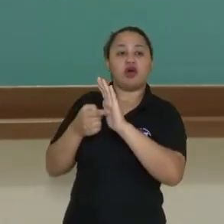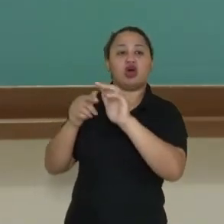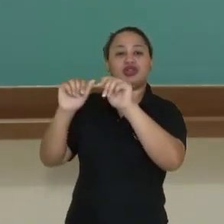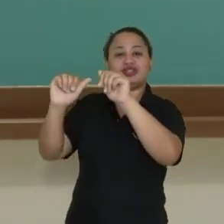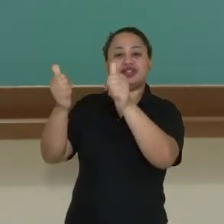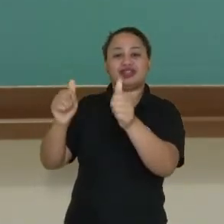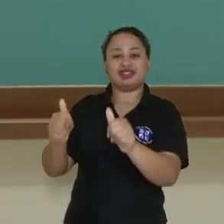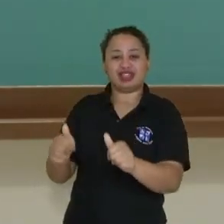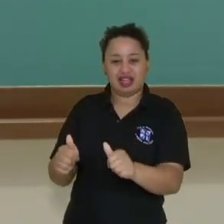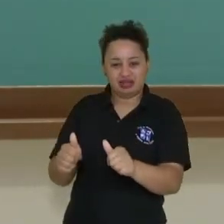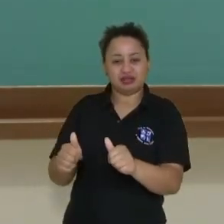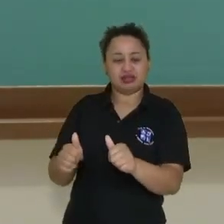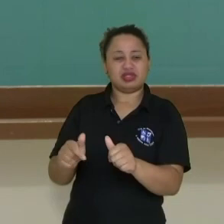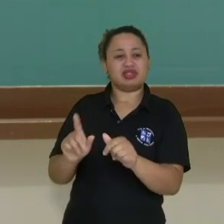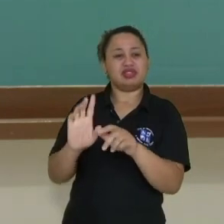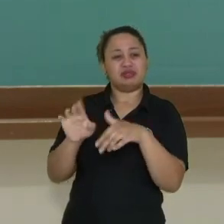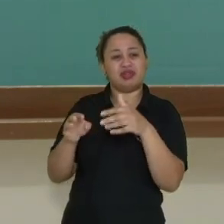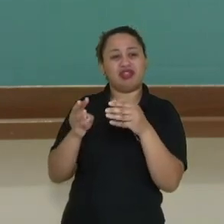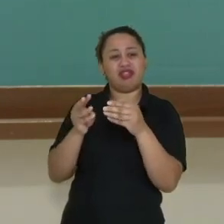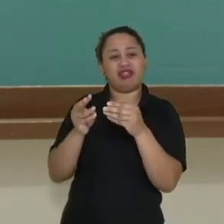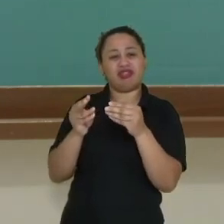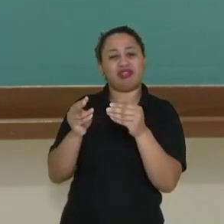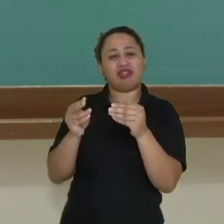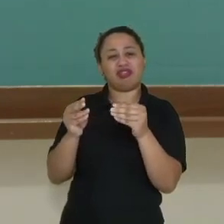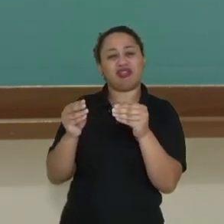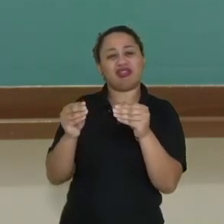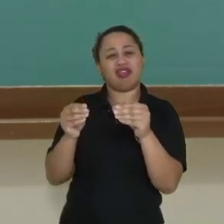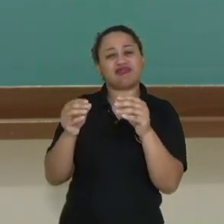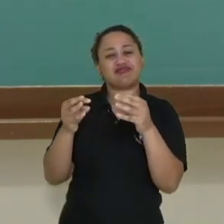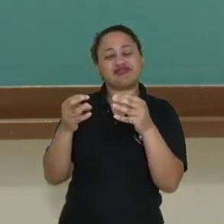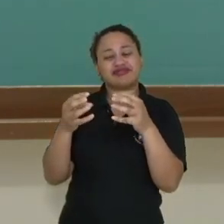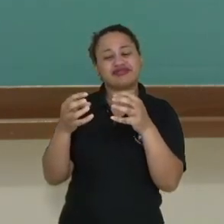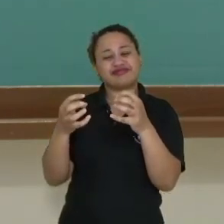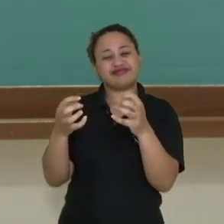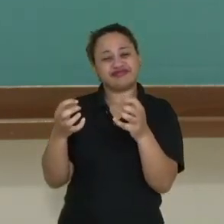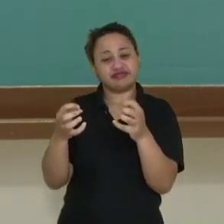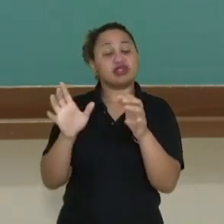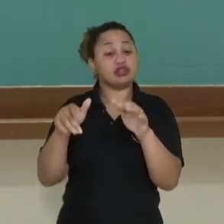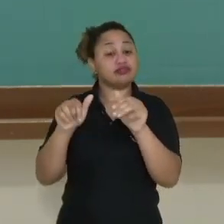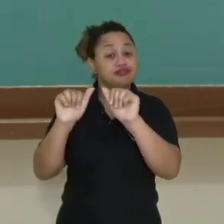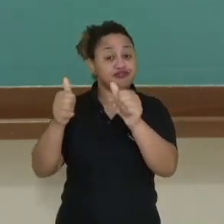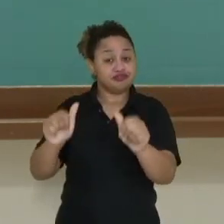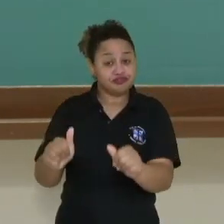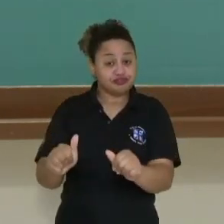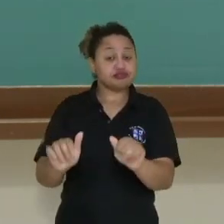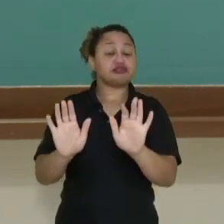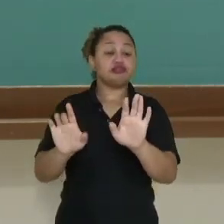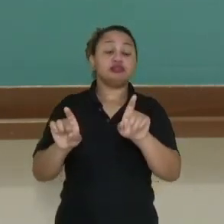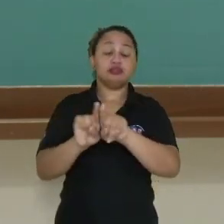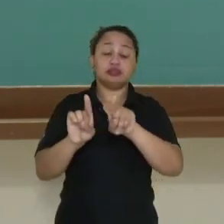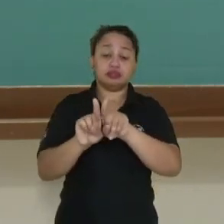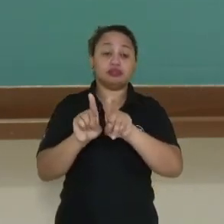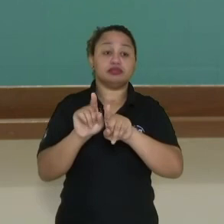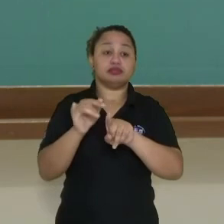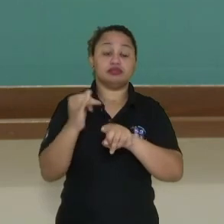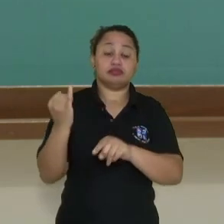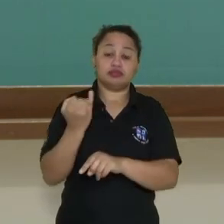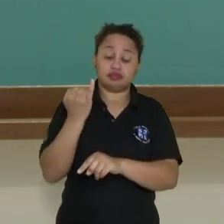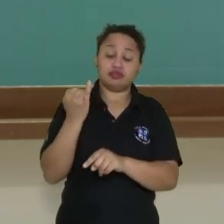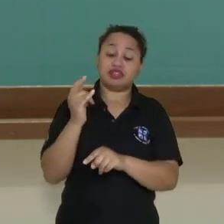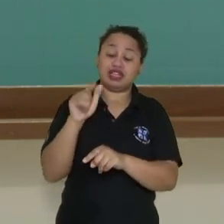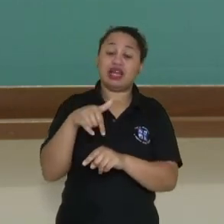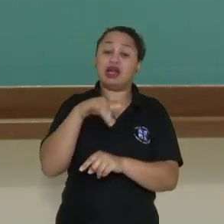estátuas, né, de mármore que acabam sendo corroídas, né, pela essa chuva ácida. Então é algo também bastante, um efeito sim